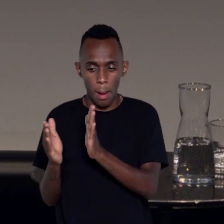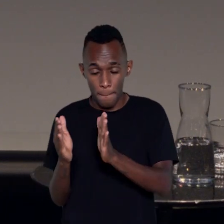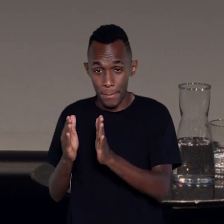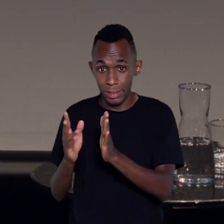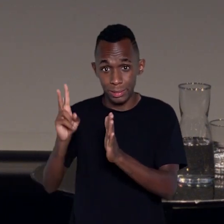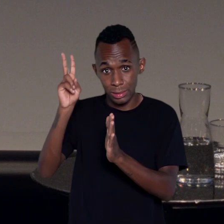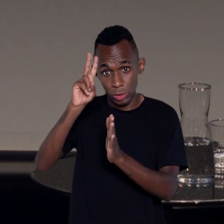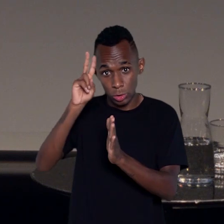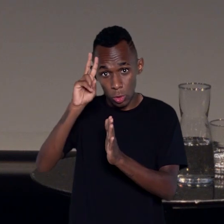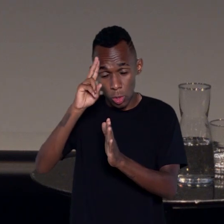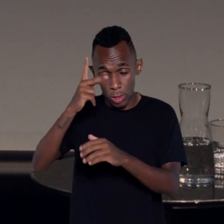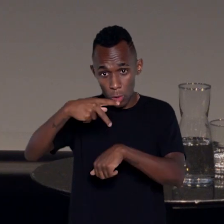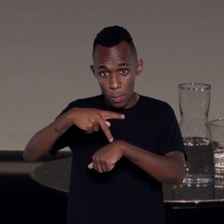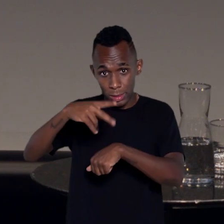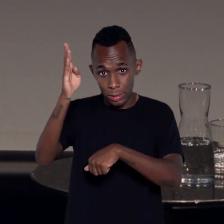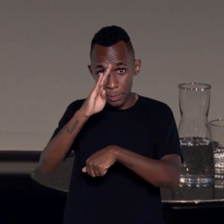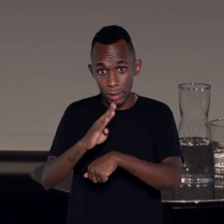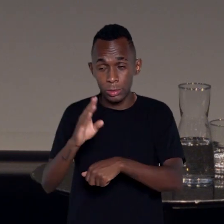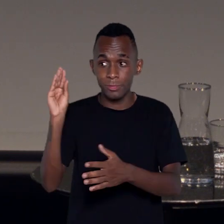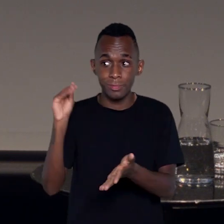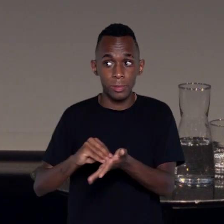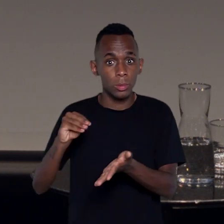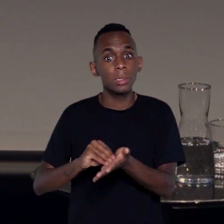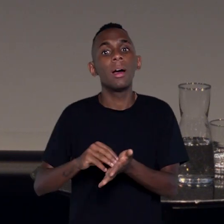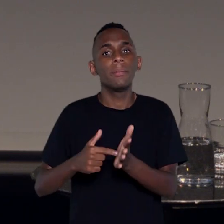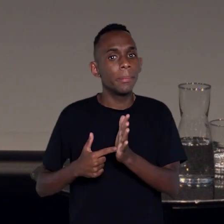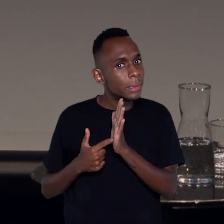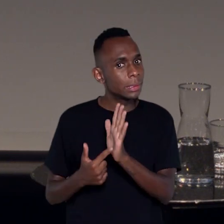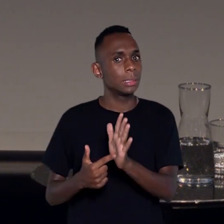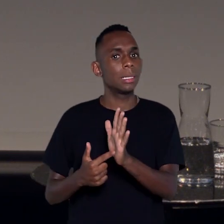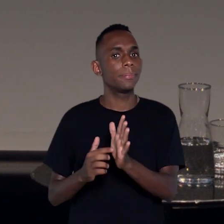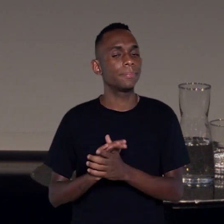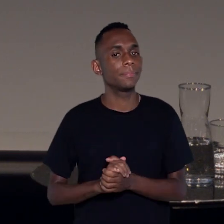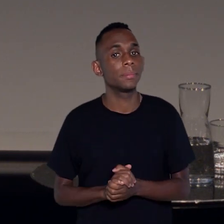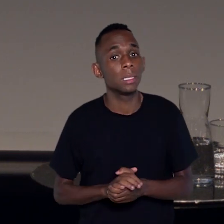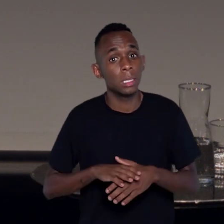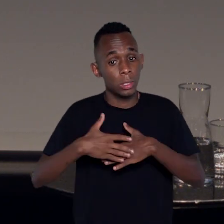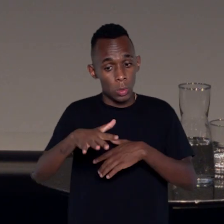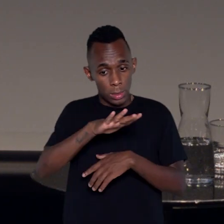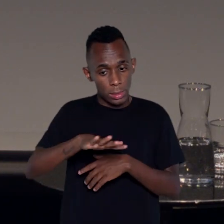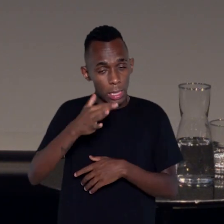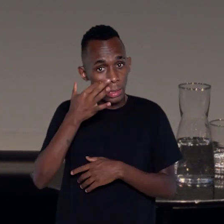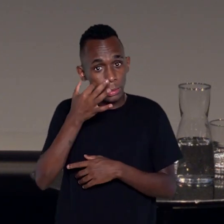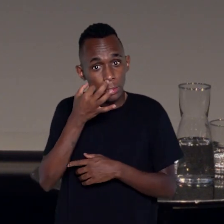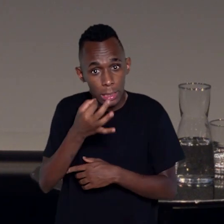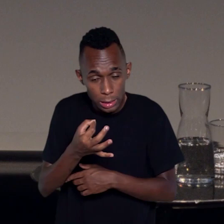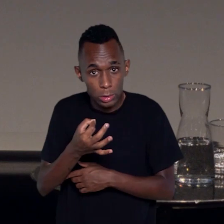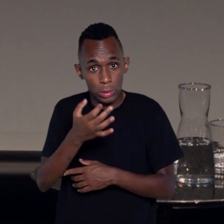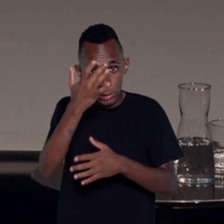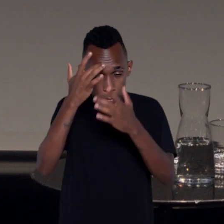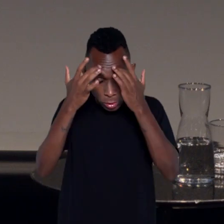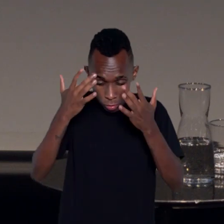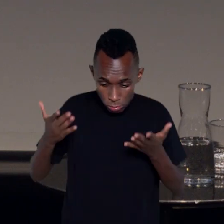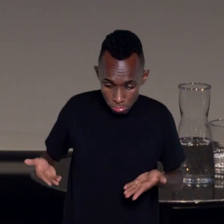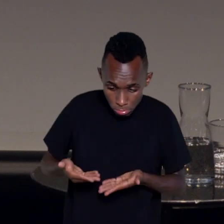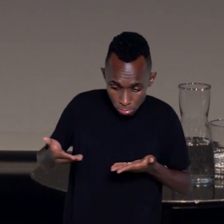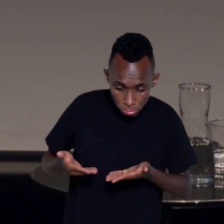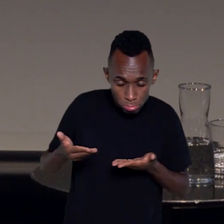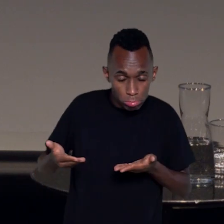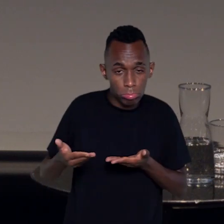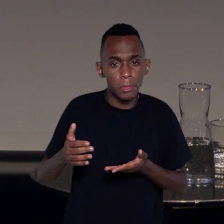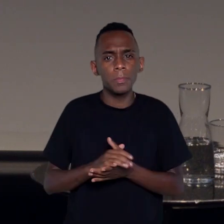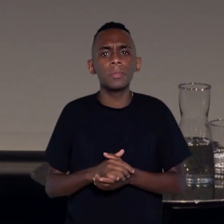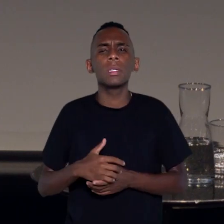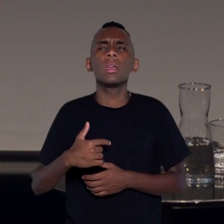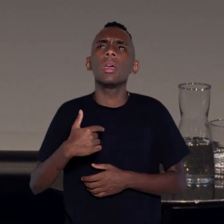brasileira que não era contada em livros, e desse campo de interesse que o leitor provocou, começou a